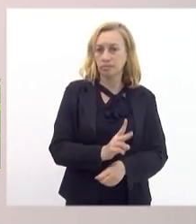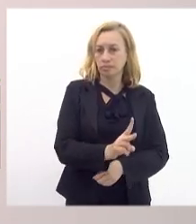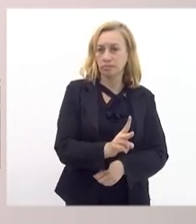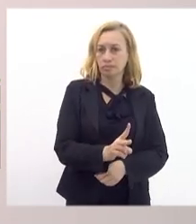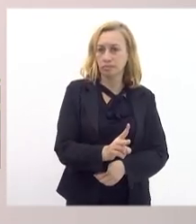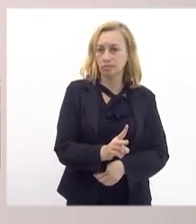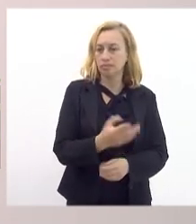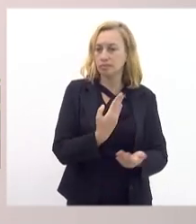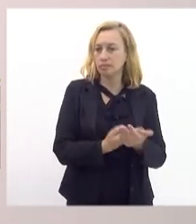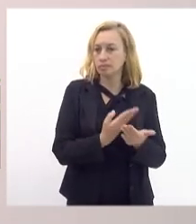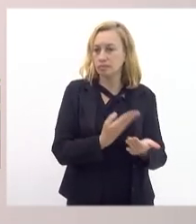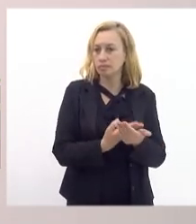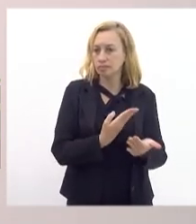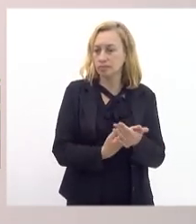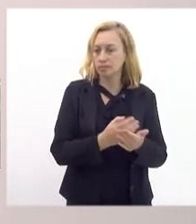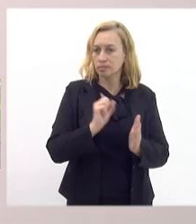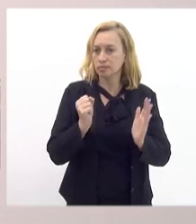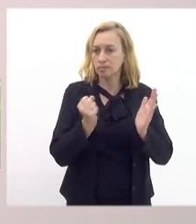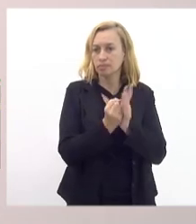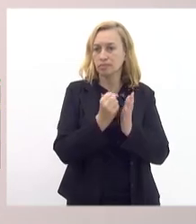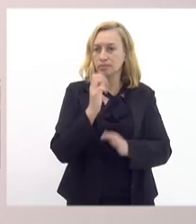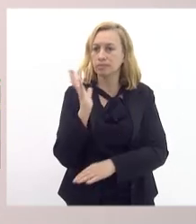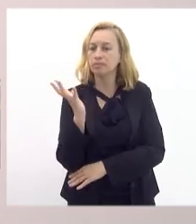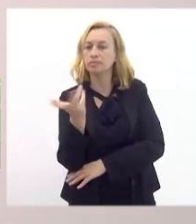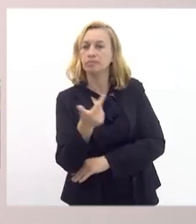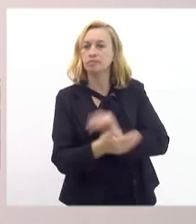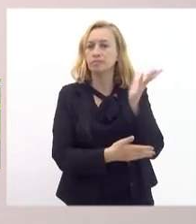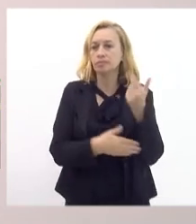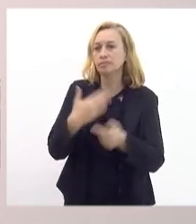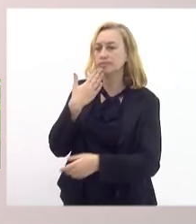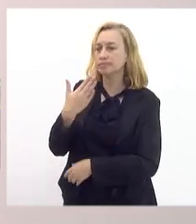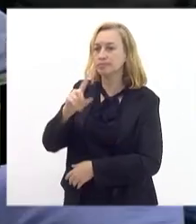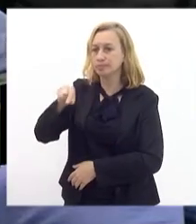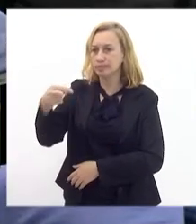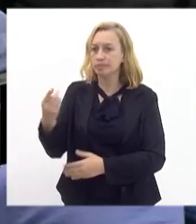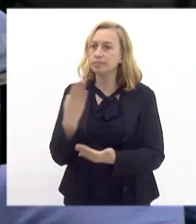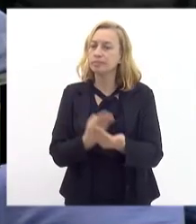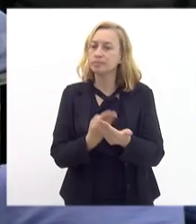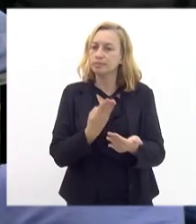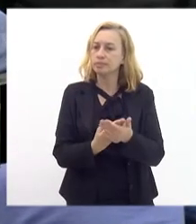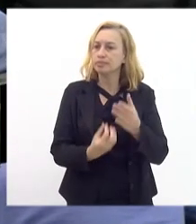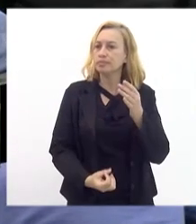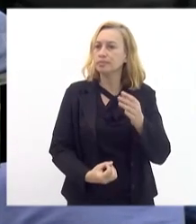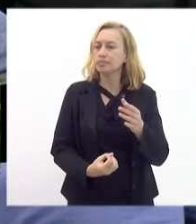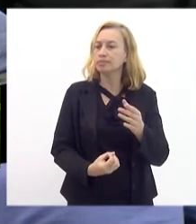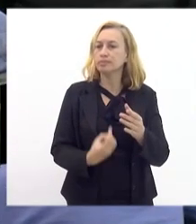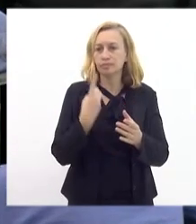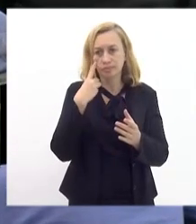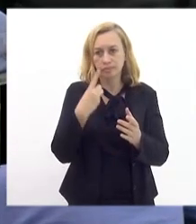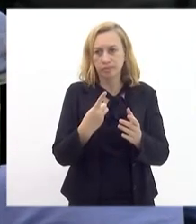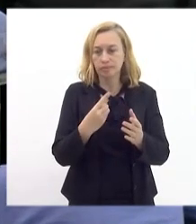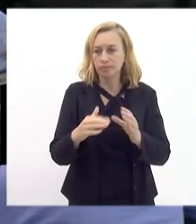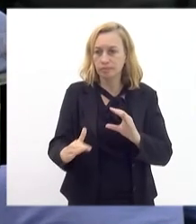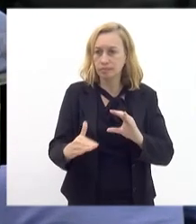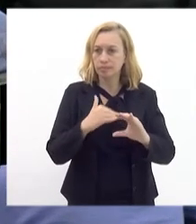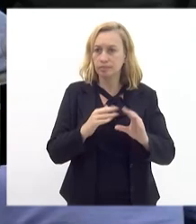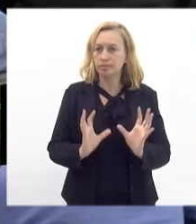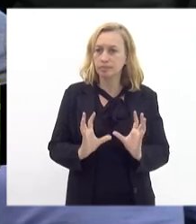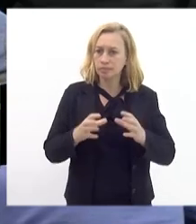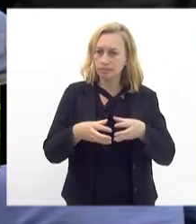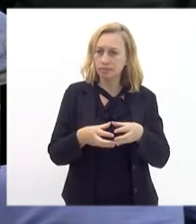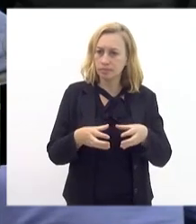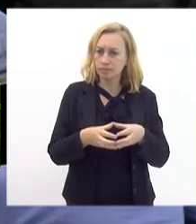pronto do do estudo de impacto ambiental é você solicitar Depois desses estudos que Estão realizando ideia quem caminha